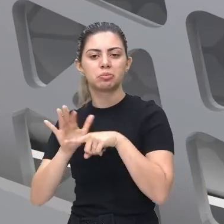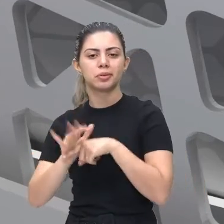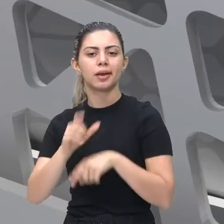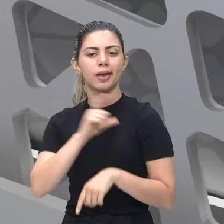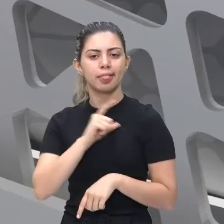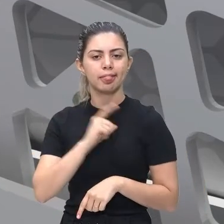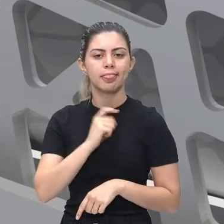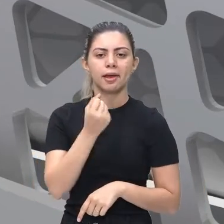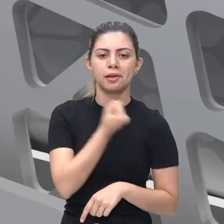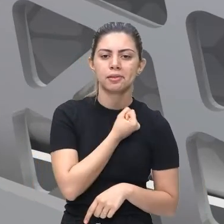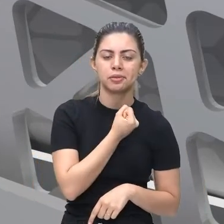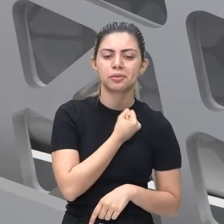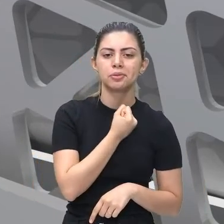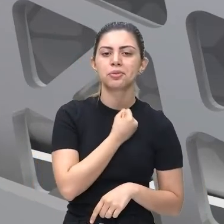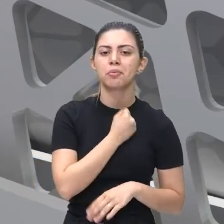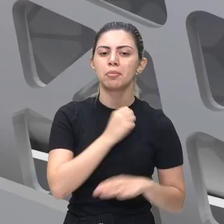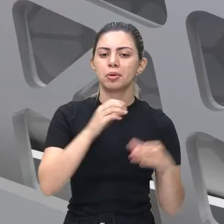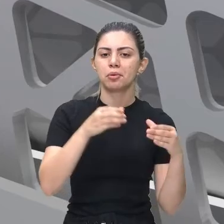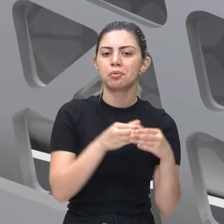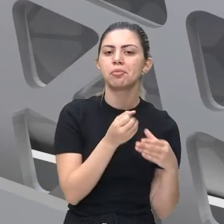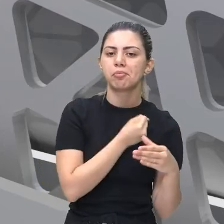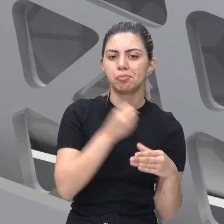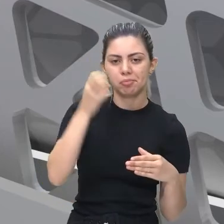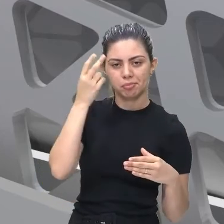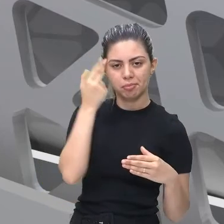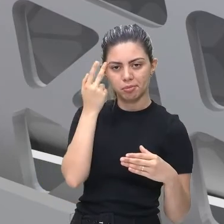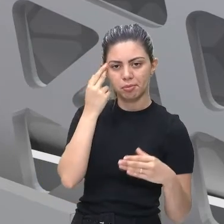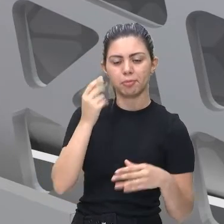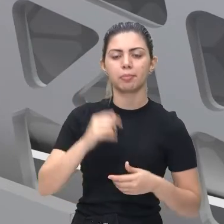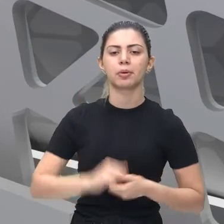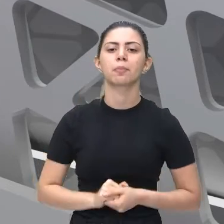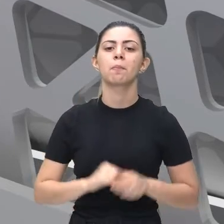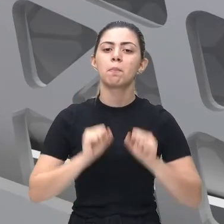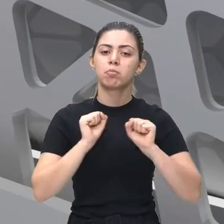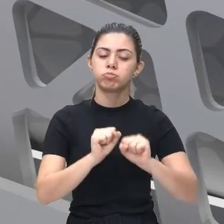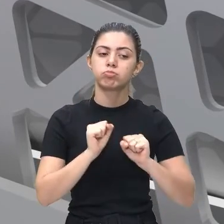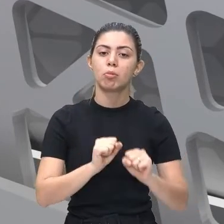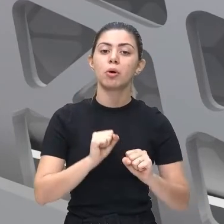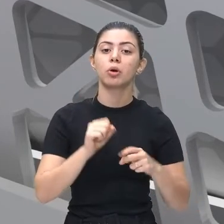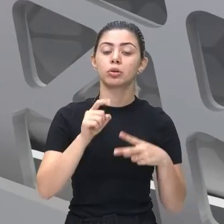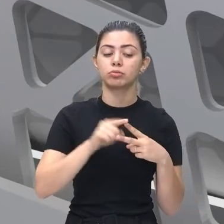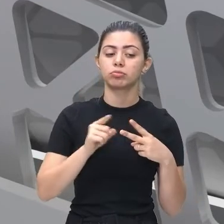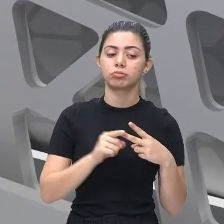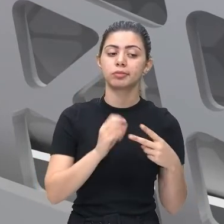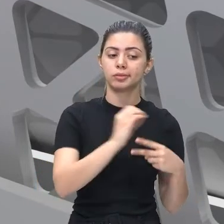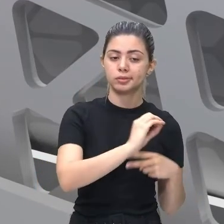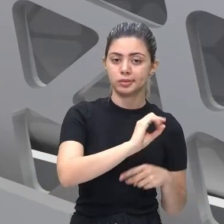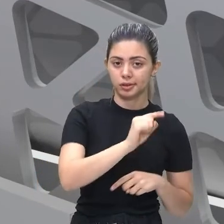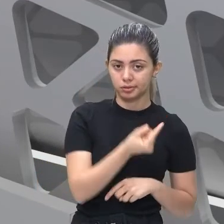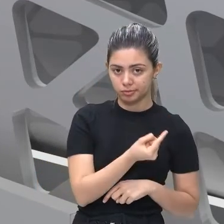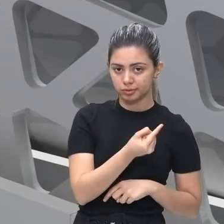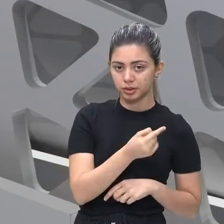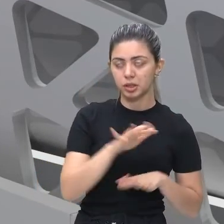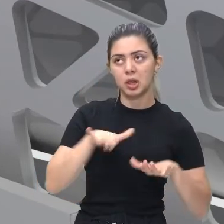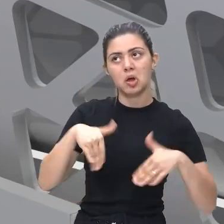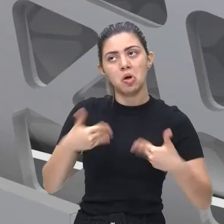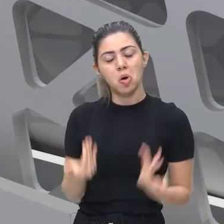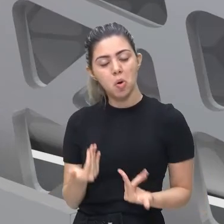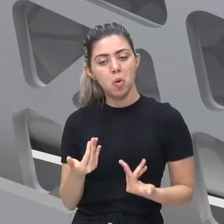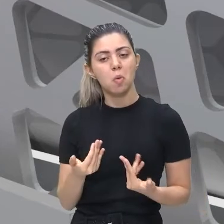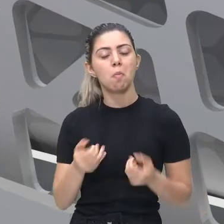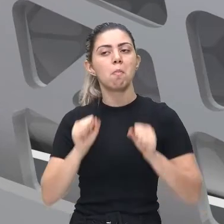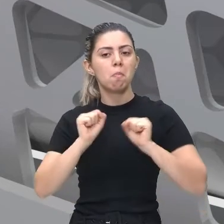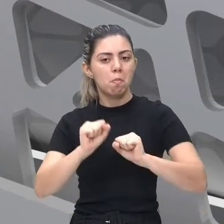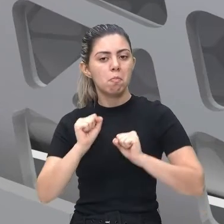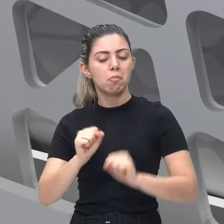números racionais. Esses números racionais, eles podem estar escritos na forma de fração, na forma fracionária, ou ele também